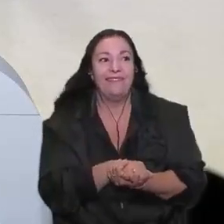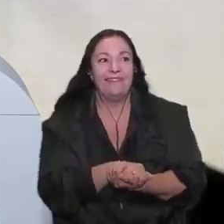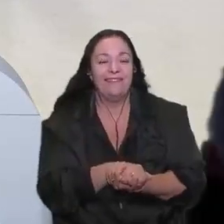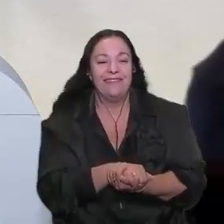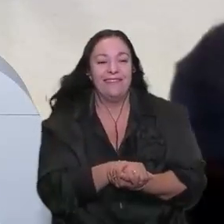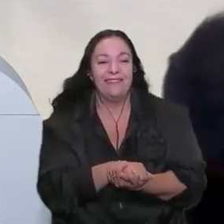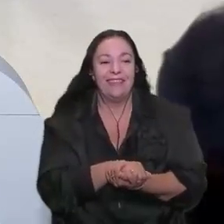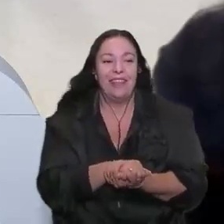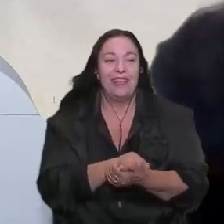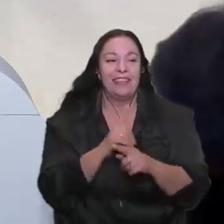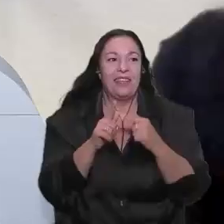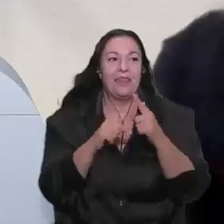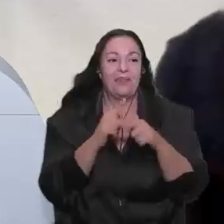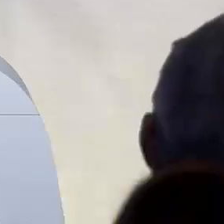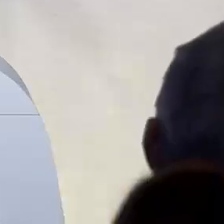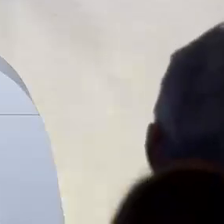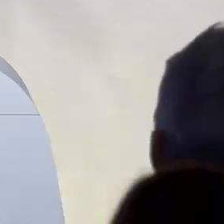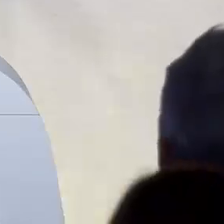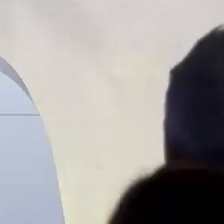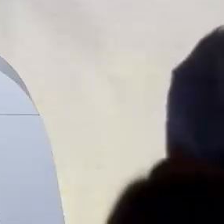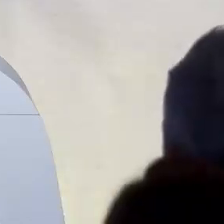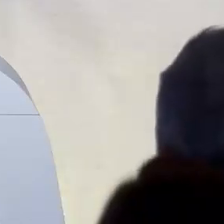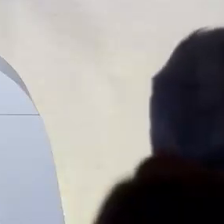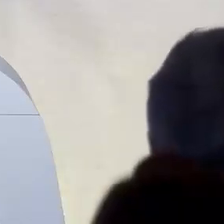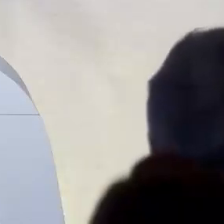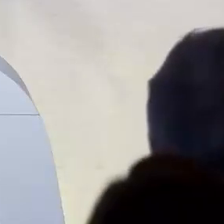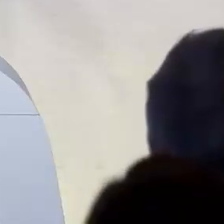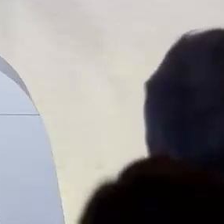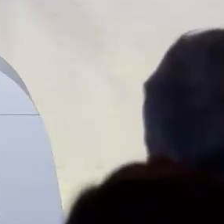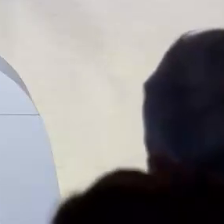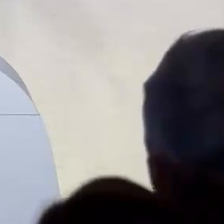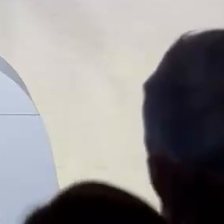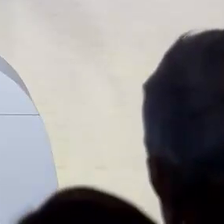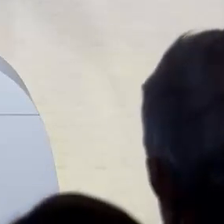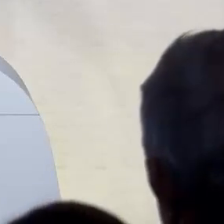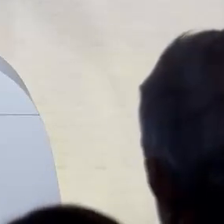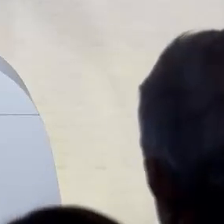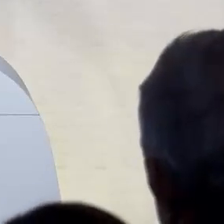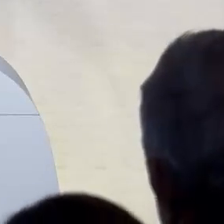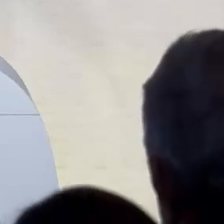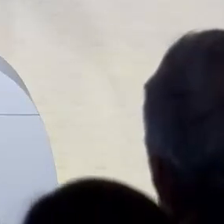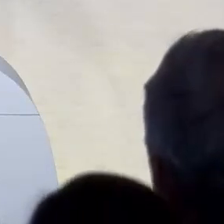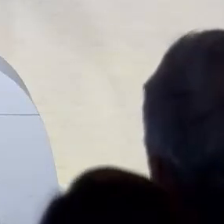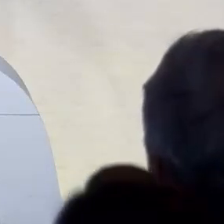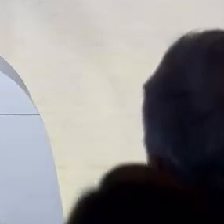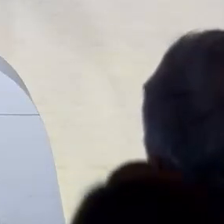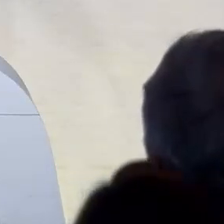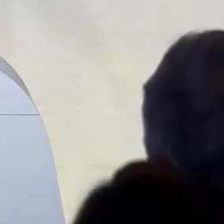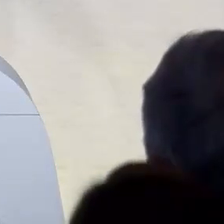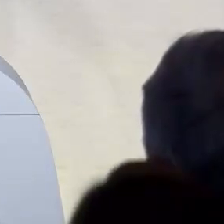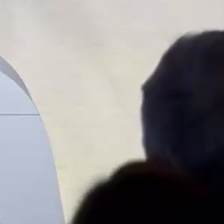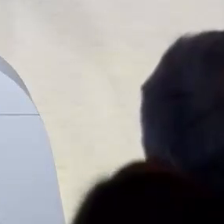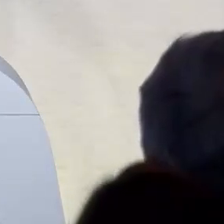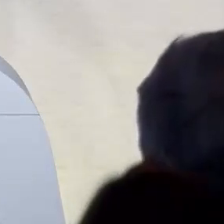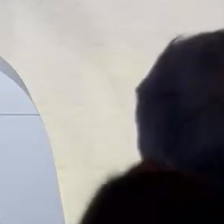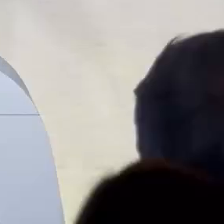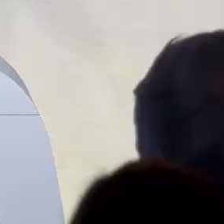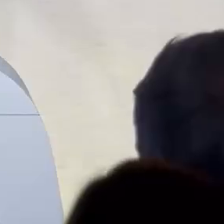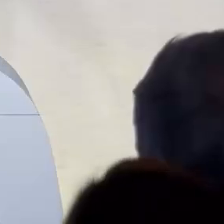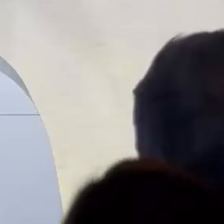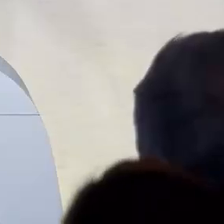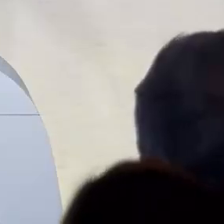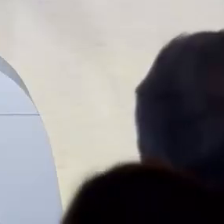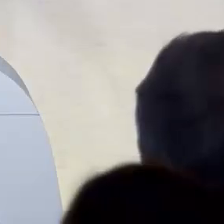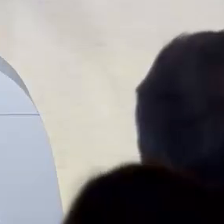e depois de um tempo, ele se recupera, volta a crescer. Então, a gente volta depois, né, até essa região mais ativa e